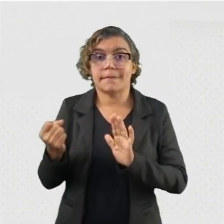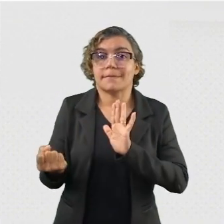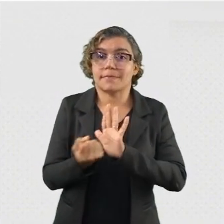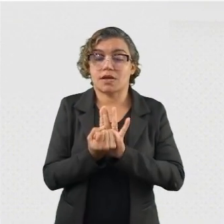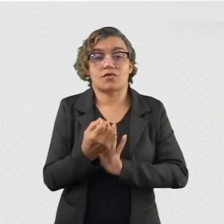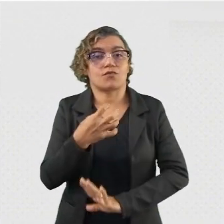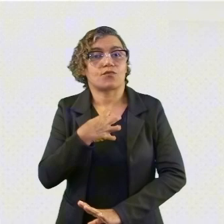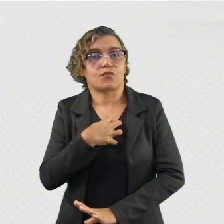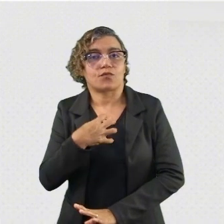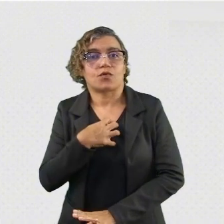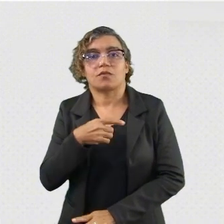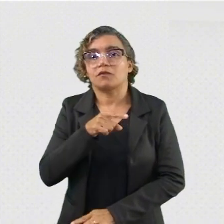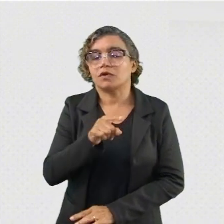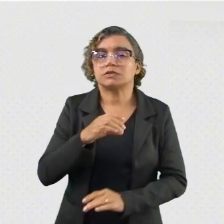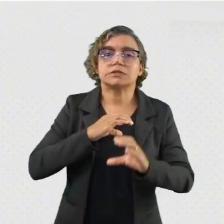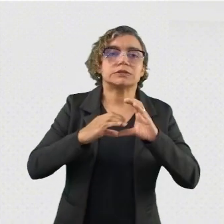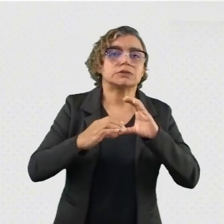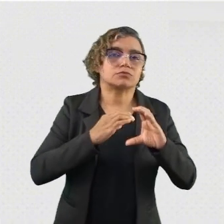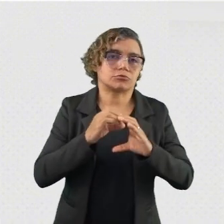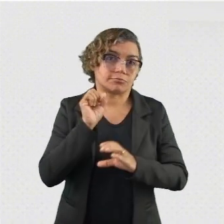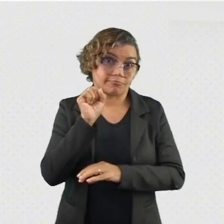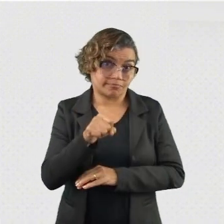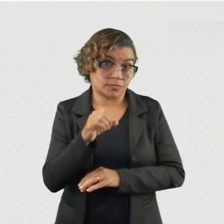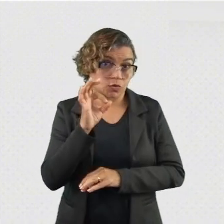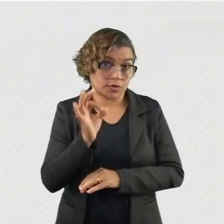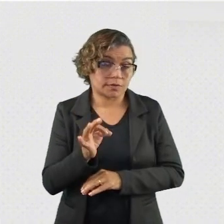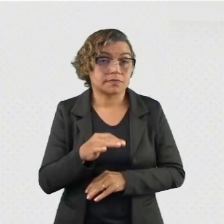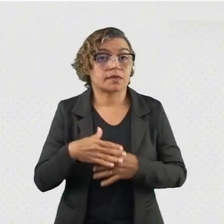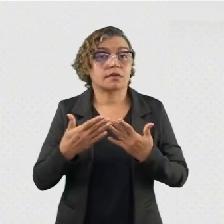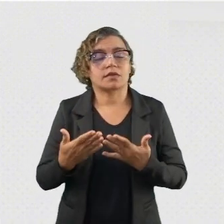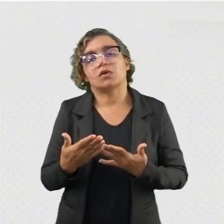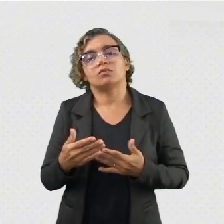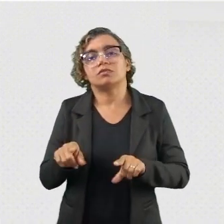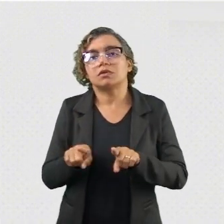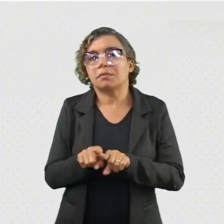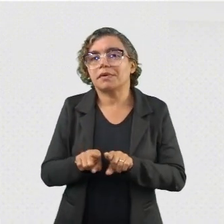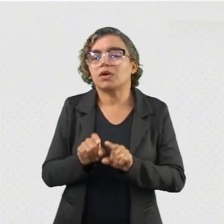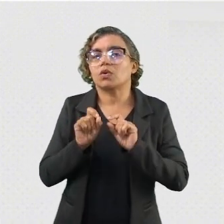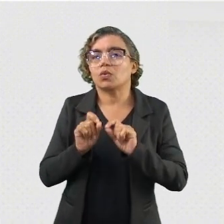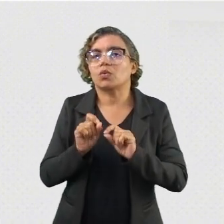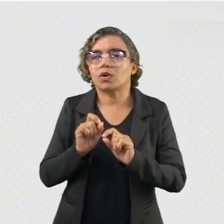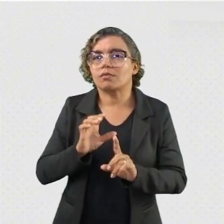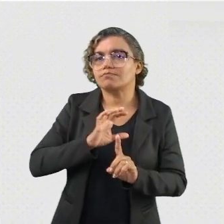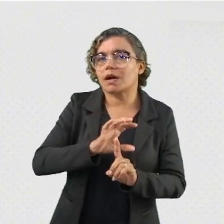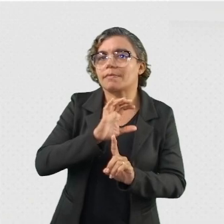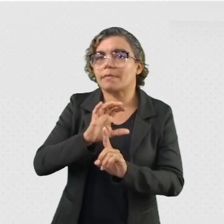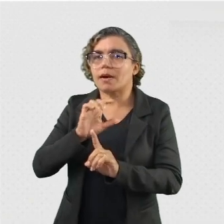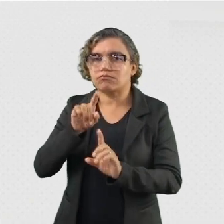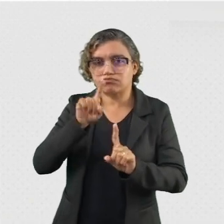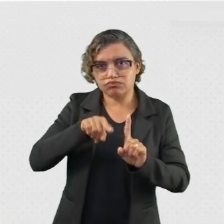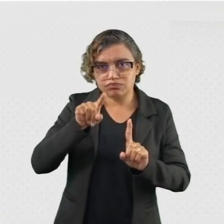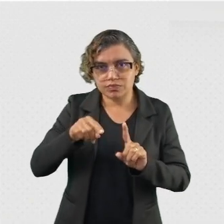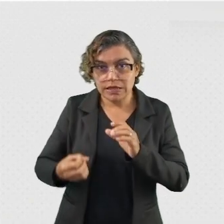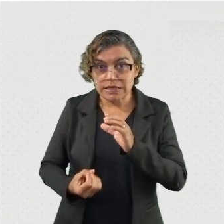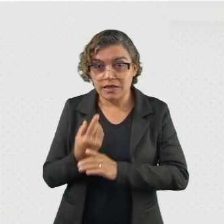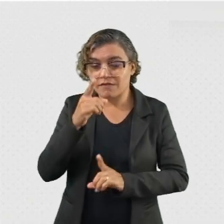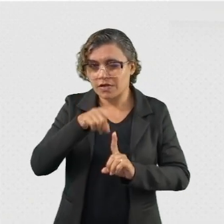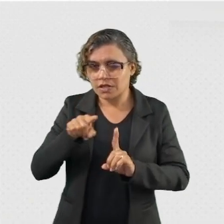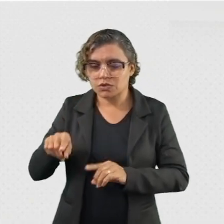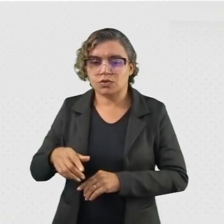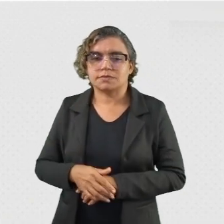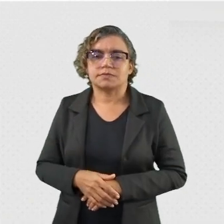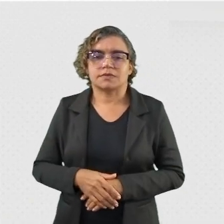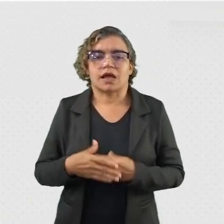na forma de você se comunicar, certinho? E isso acaba gerando as variações. Vamos falar agora